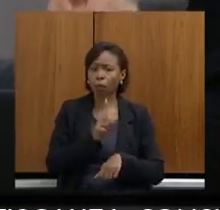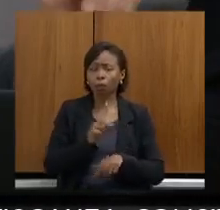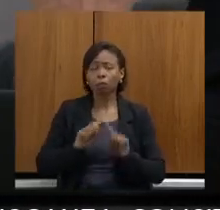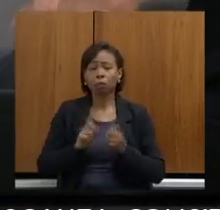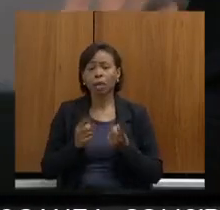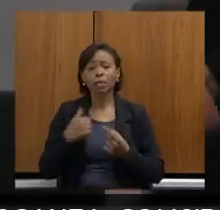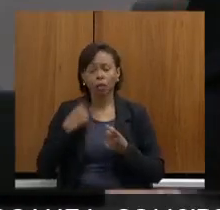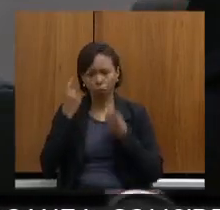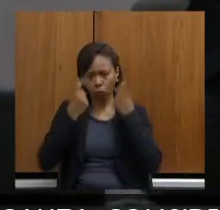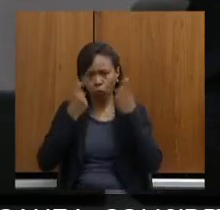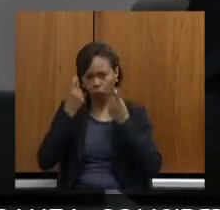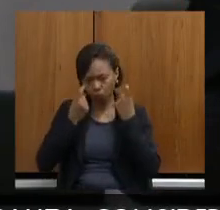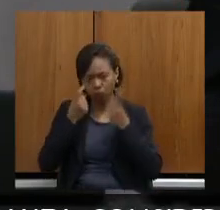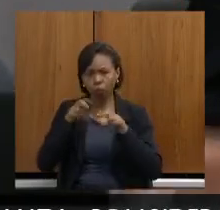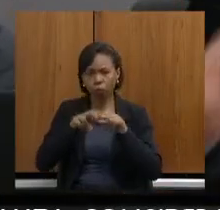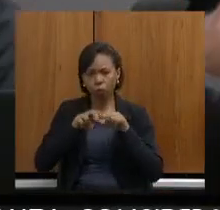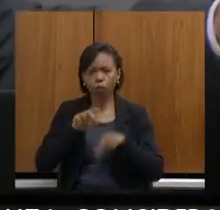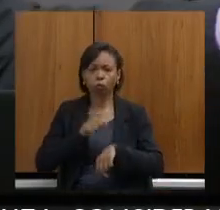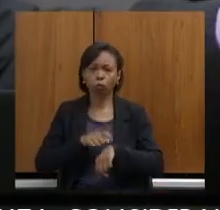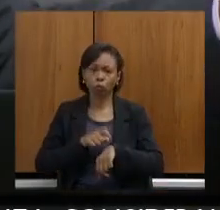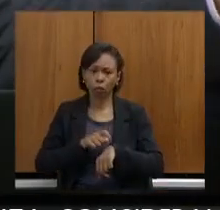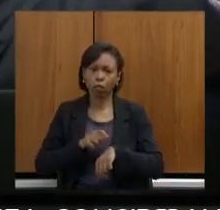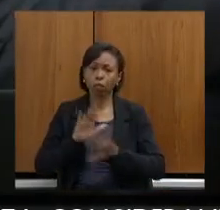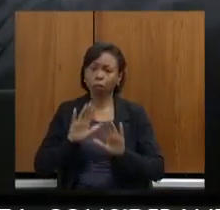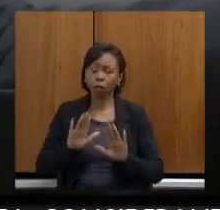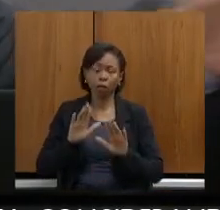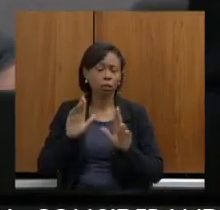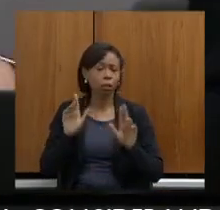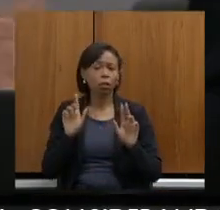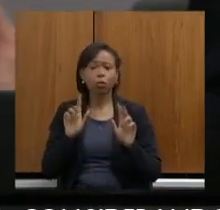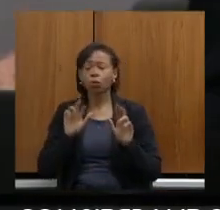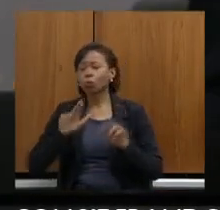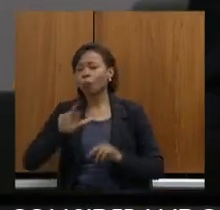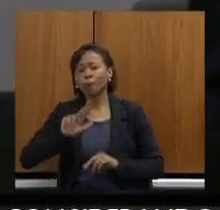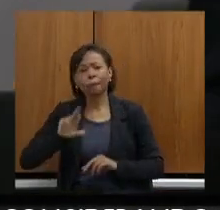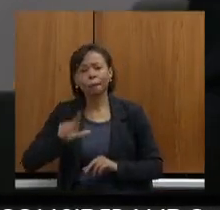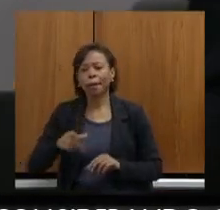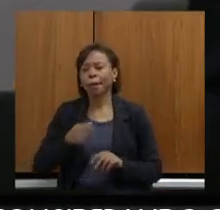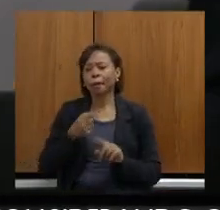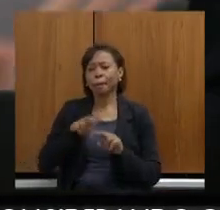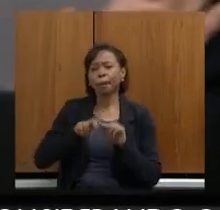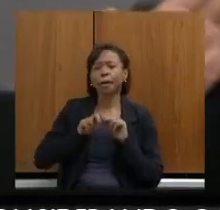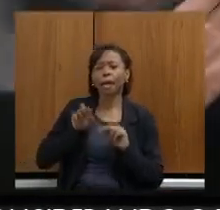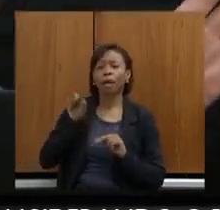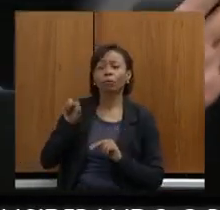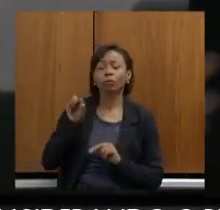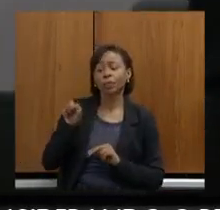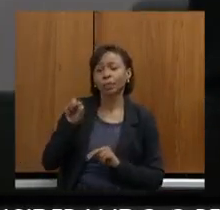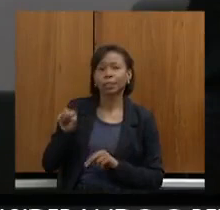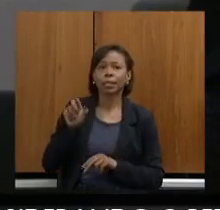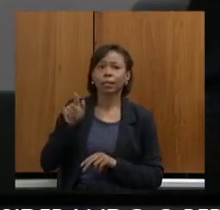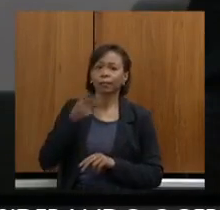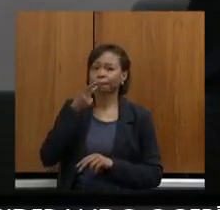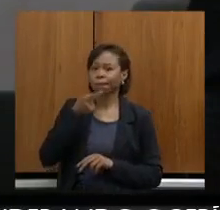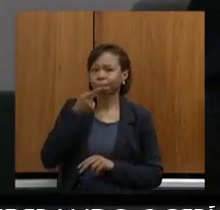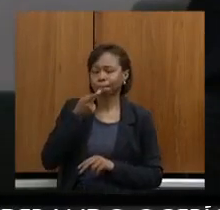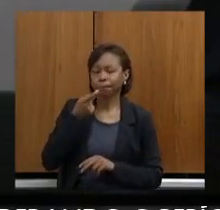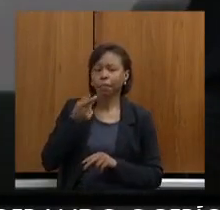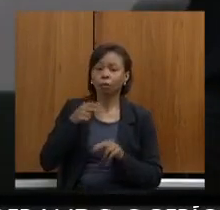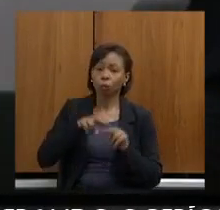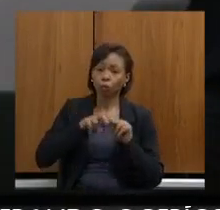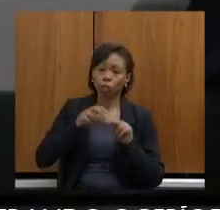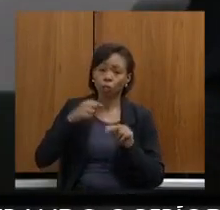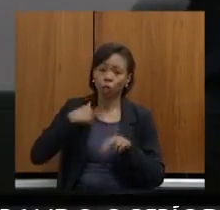relação ao tempo e não é de forma nenhuma indicação de que era a senhora que tá usando a palavra que eu iria é